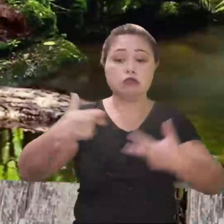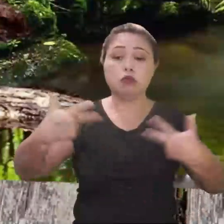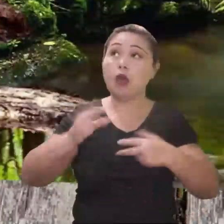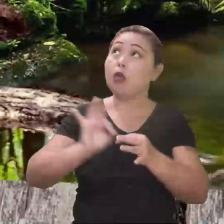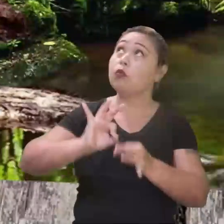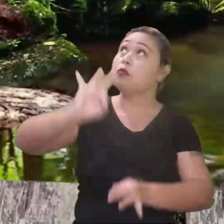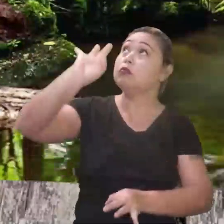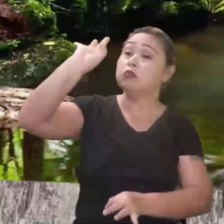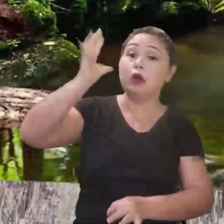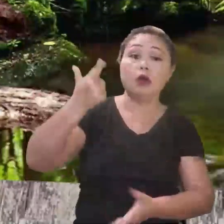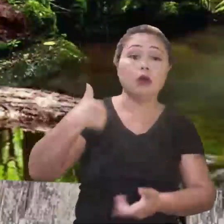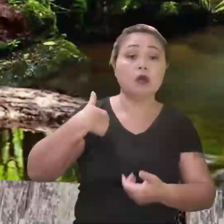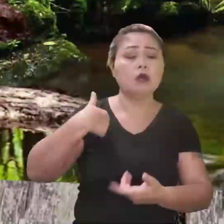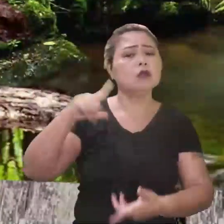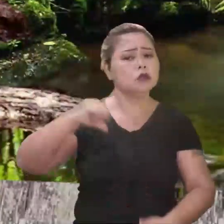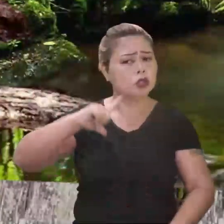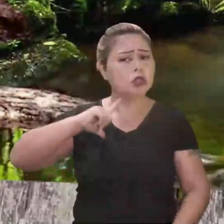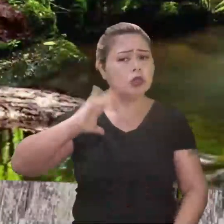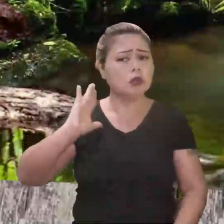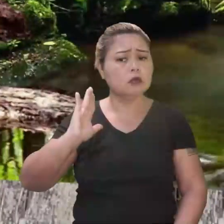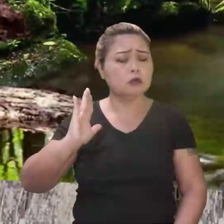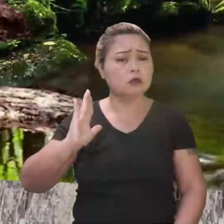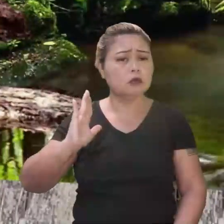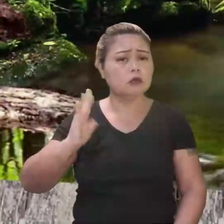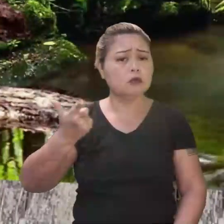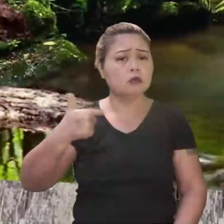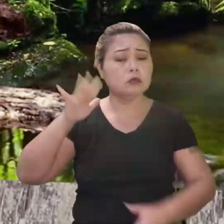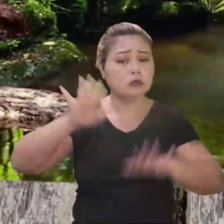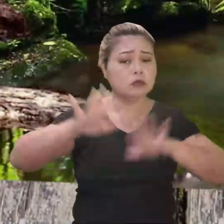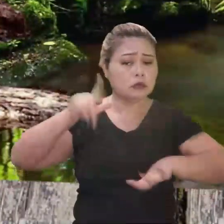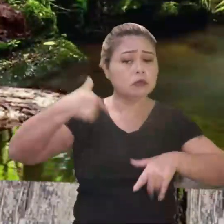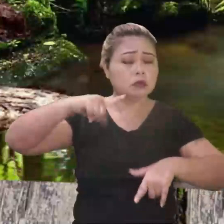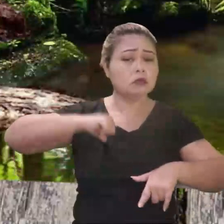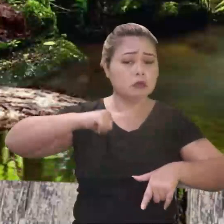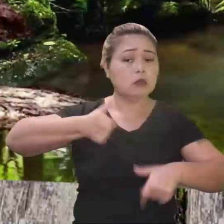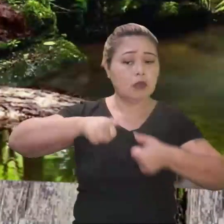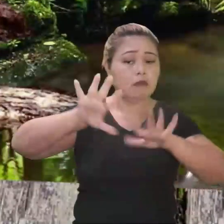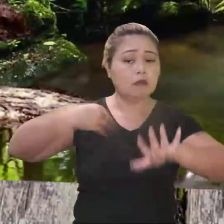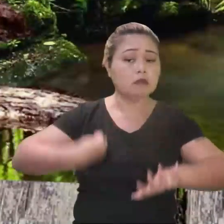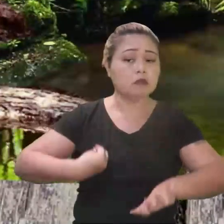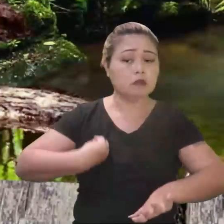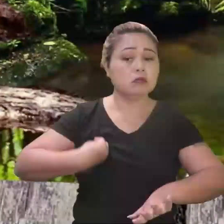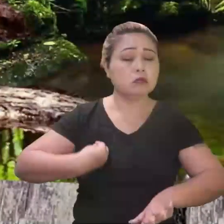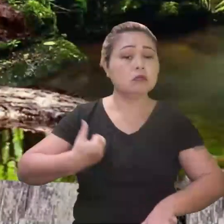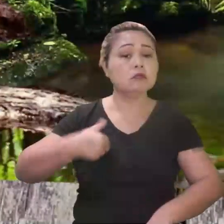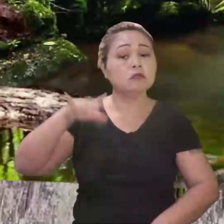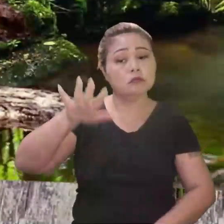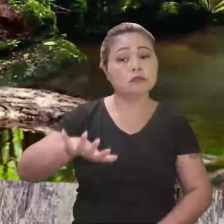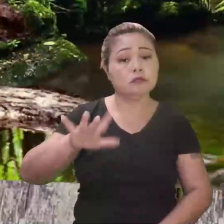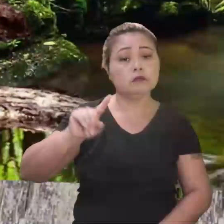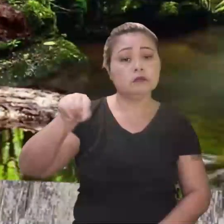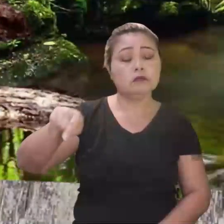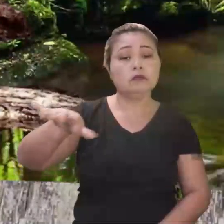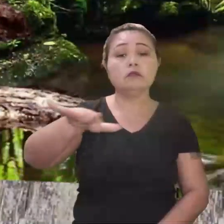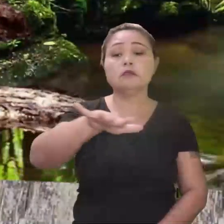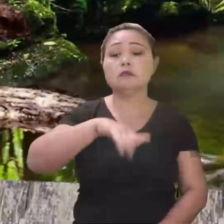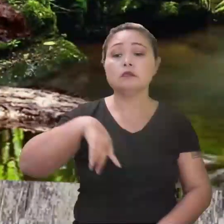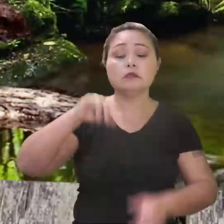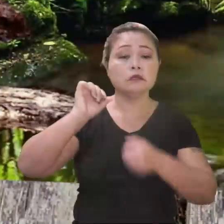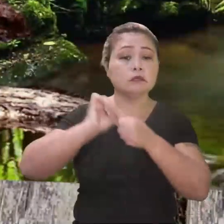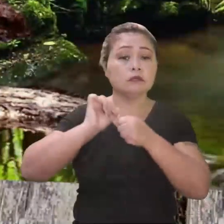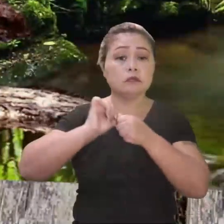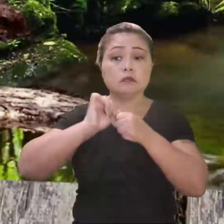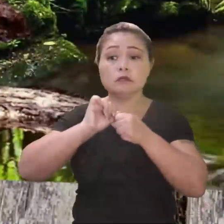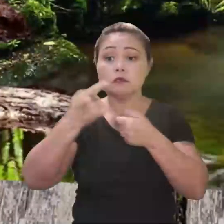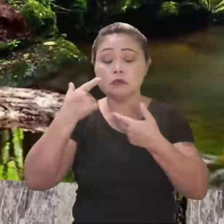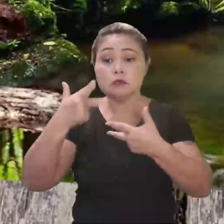preguiças gigantes que a gente já tinha alguns indícios de que elas habitavam. E agora elas estavam ali fazendo e